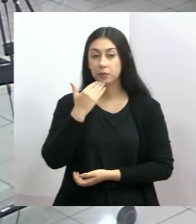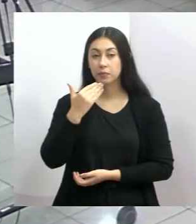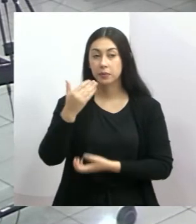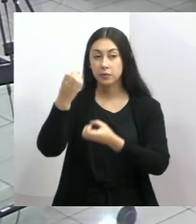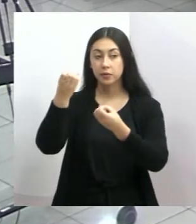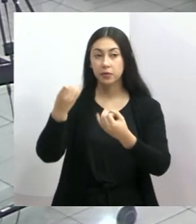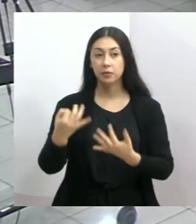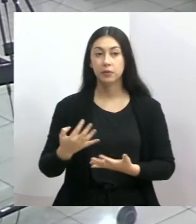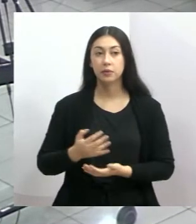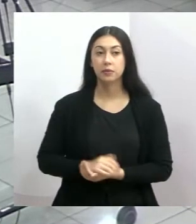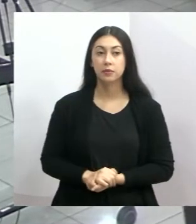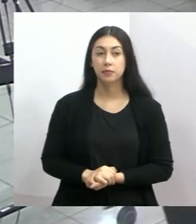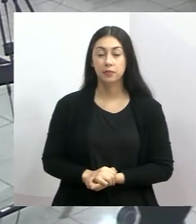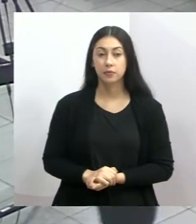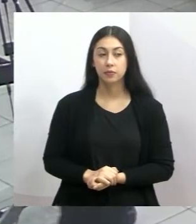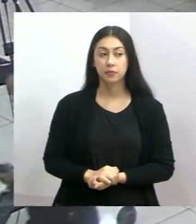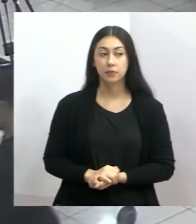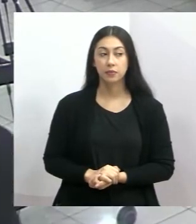informação